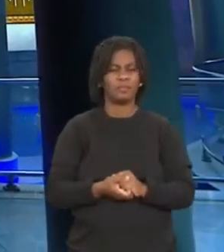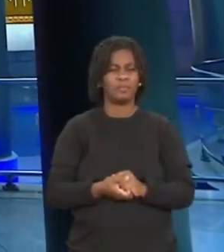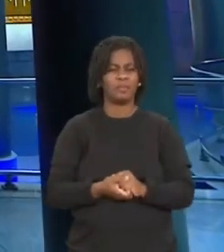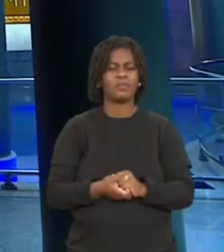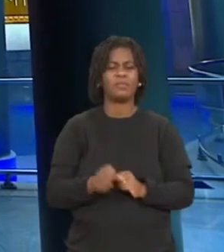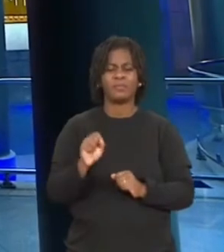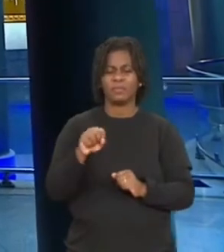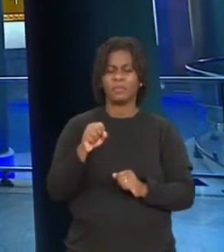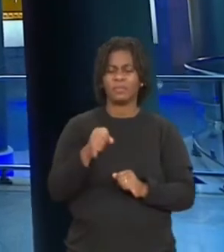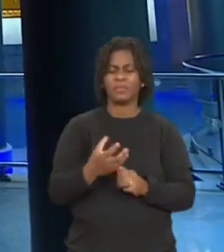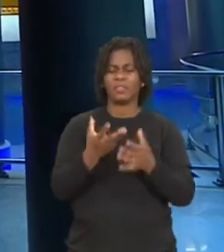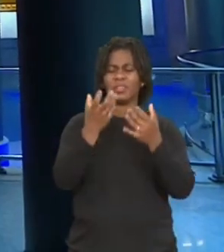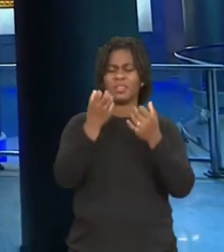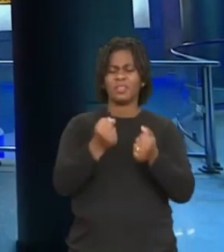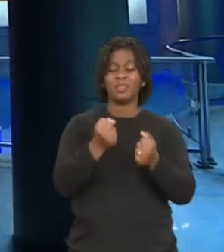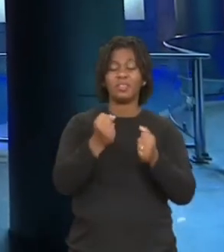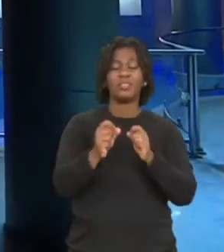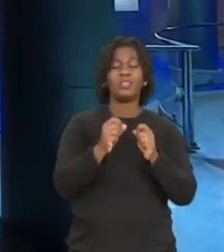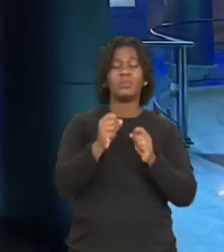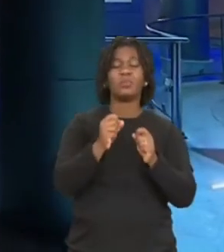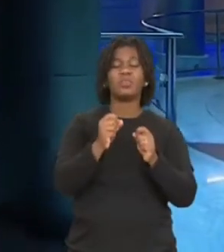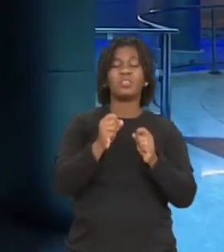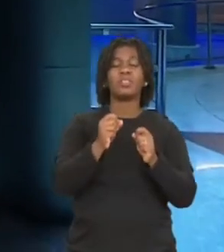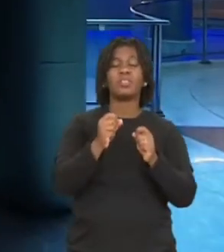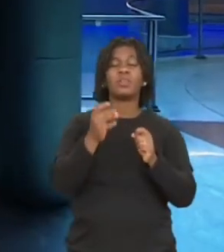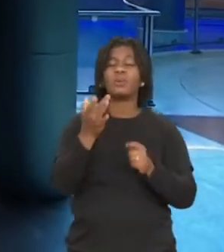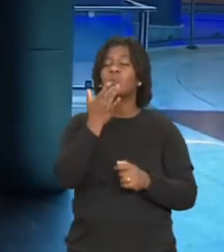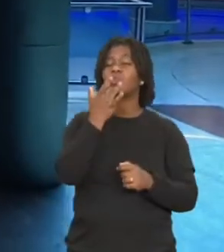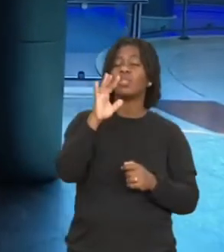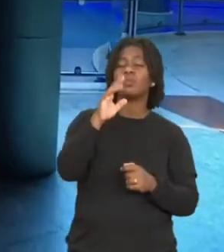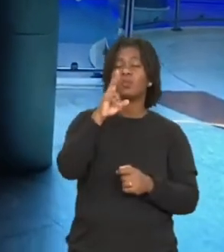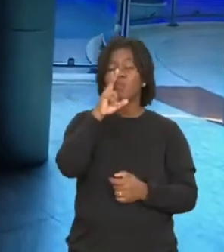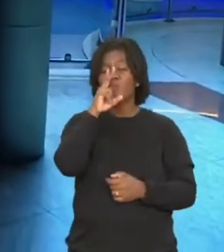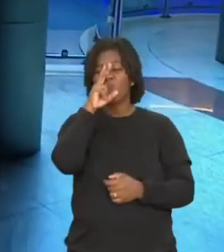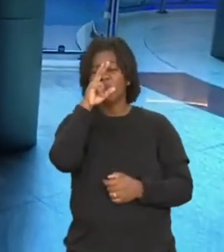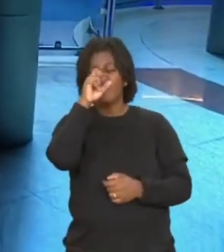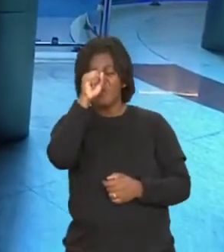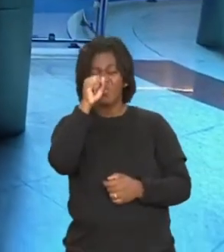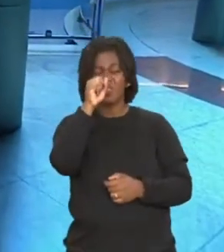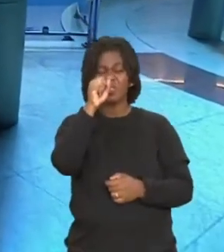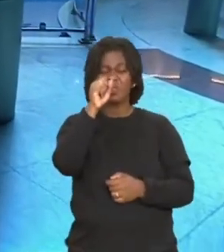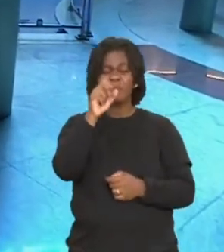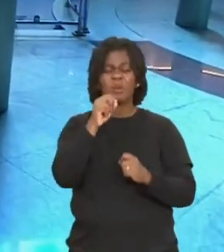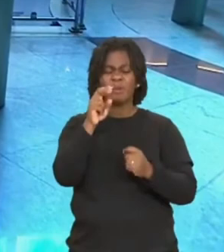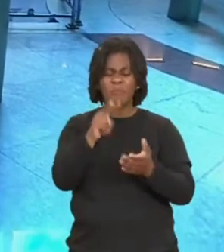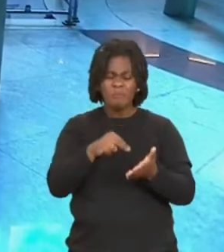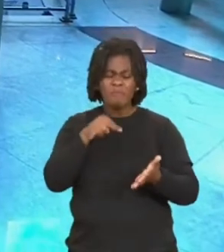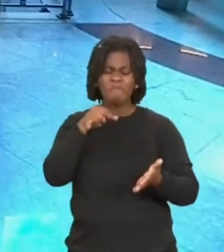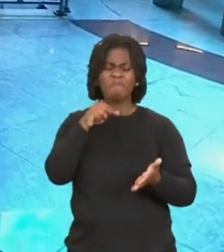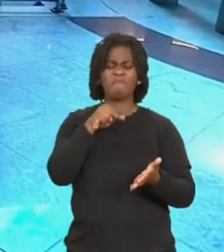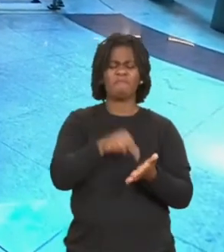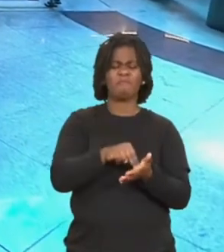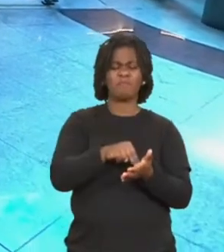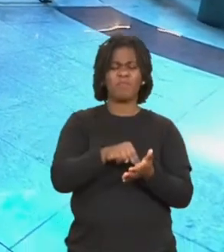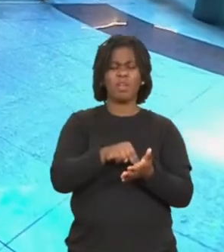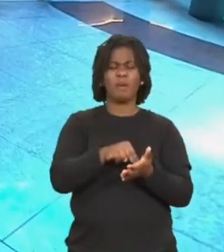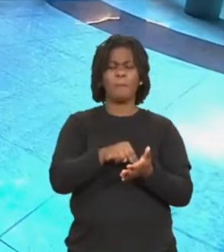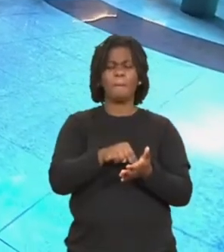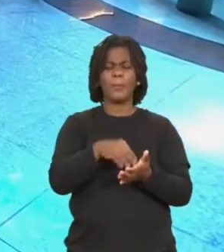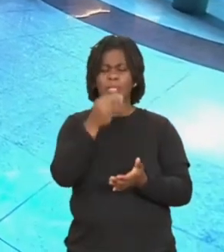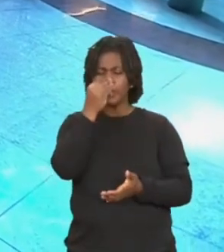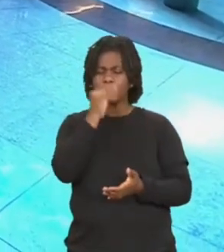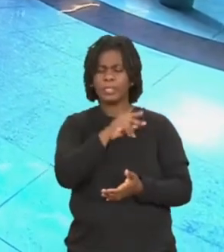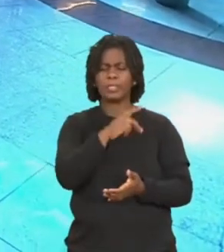Isso. Receba de volta o temor, a força para resistir sua vontade.